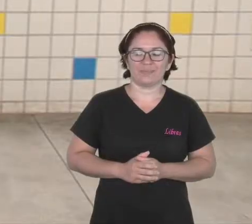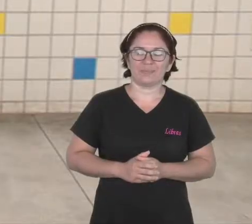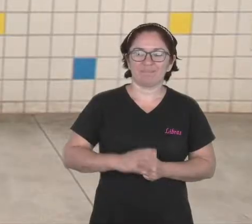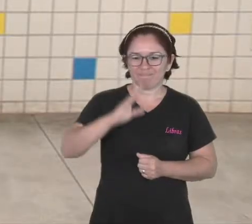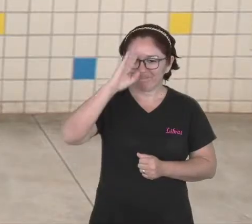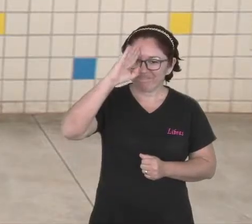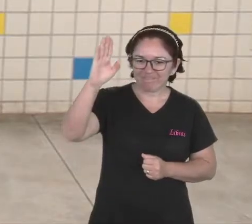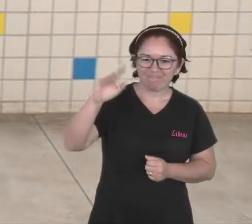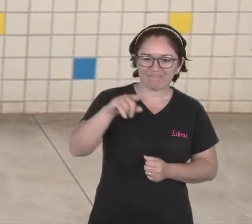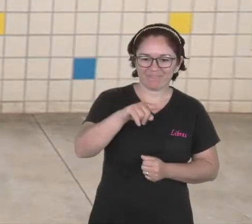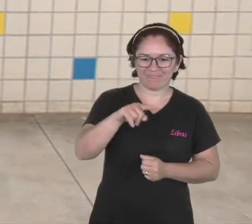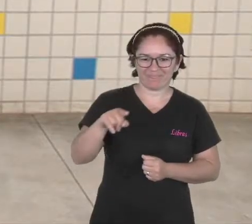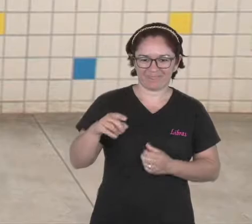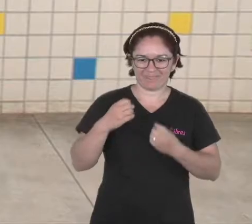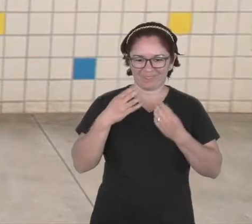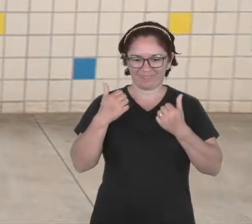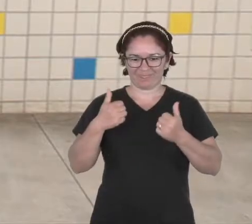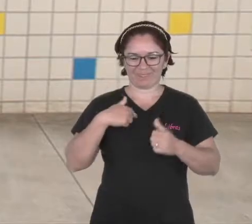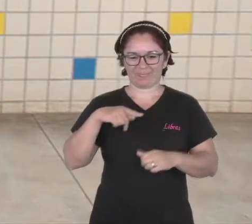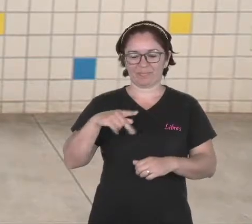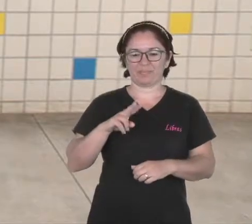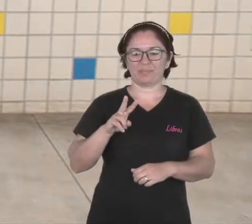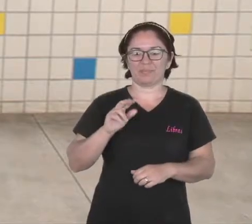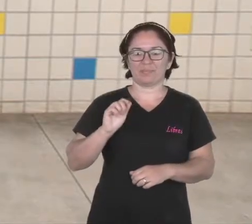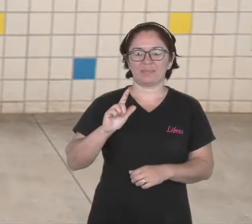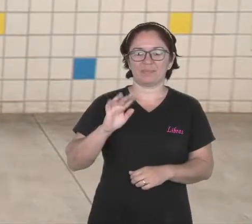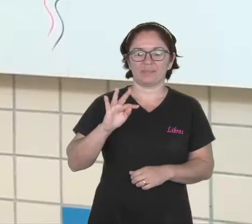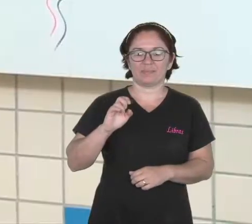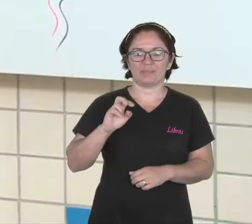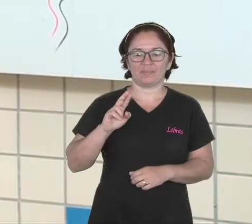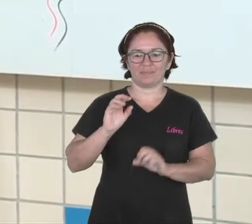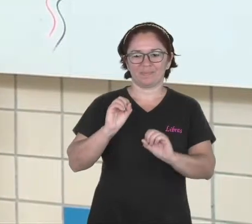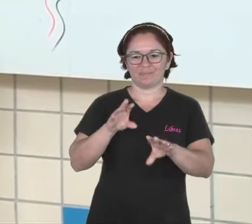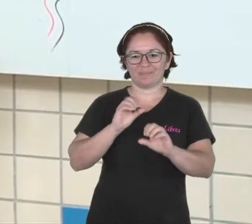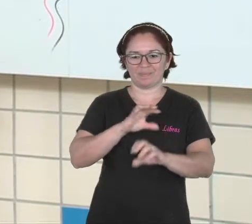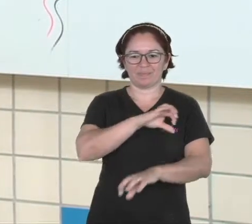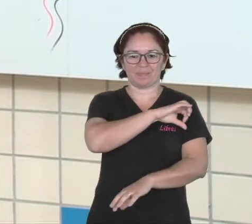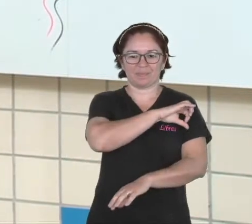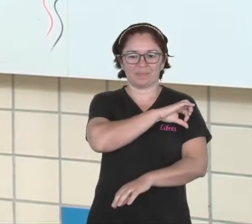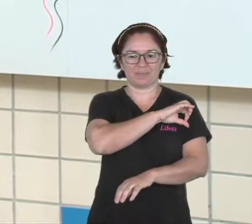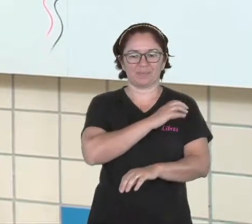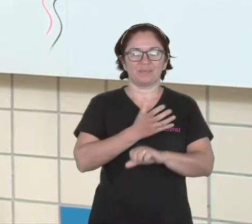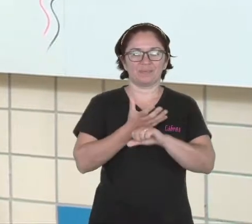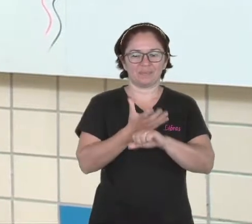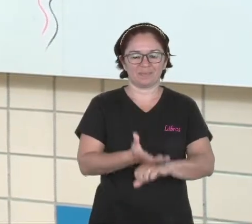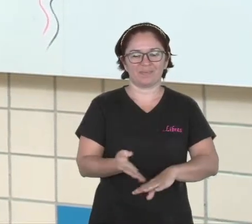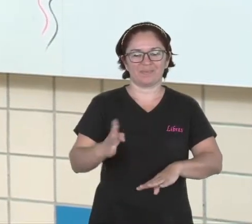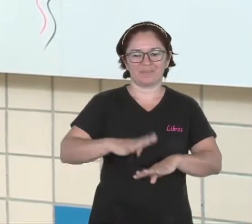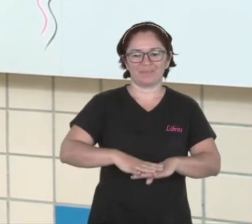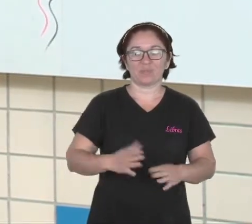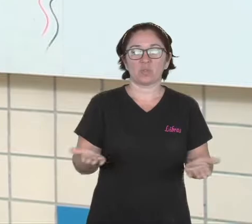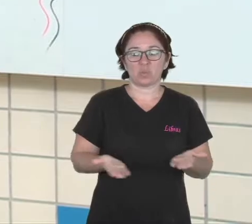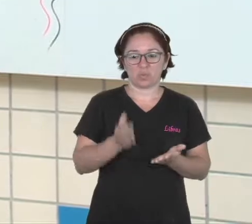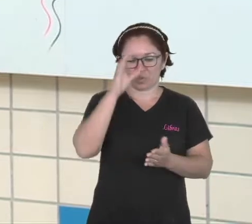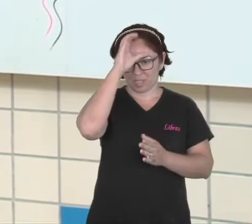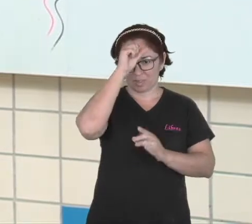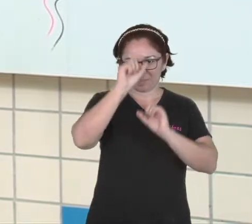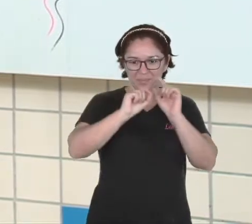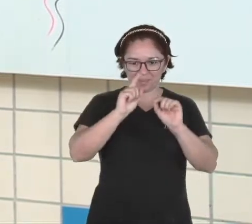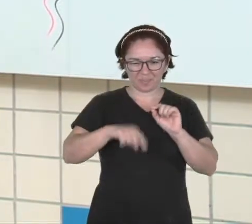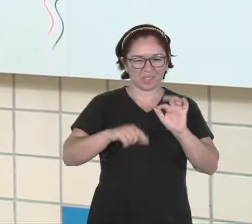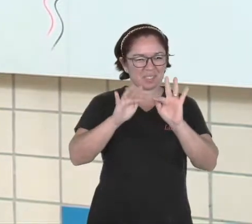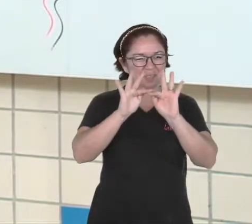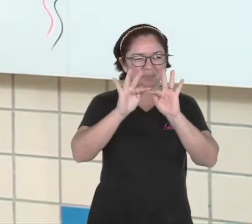Saudações, galerinha. O professor Walter Almeida, matemática do 9º ano. Bom, na aula de hoje nós vamos ver função, certamente o